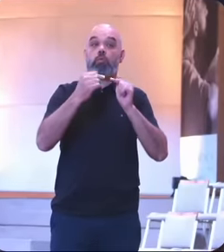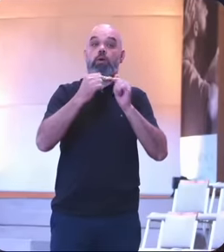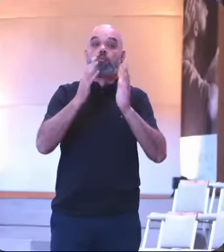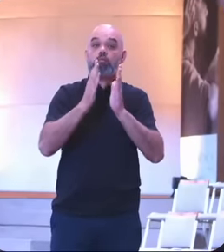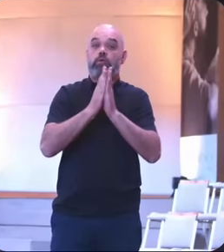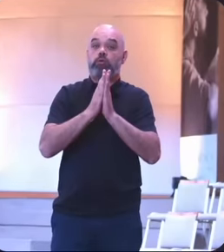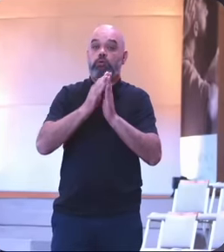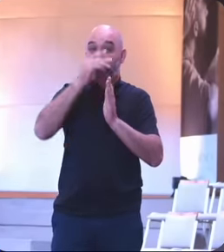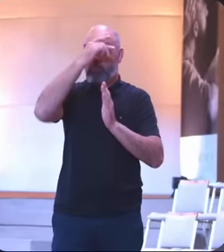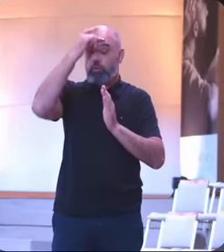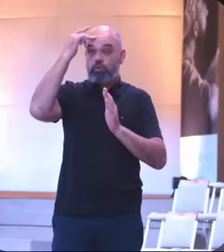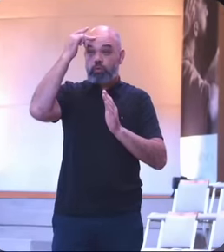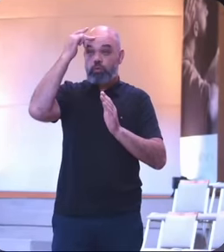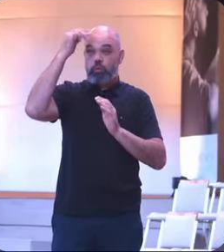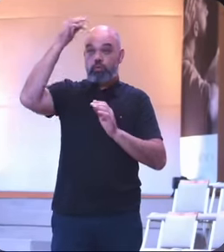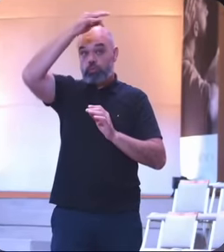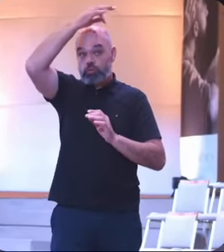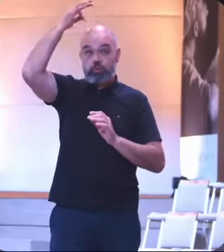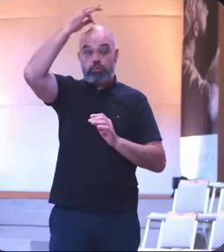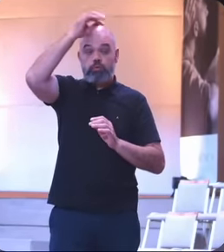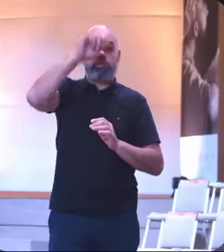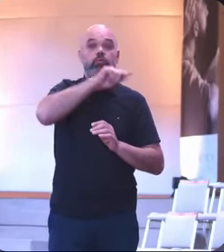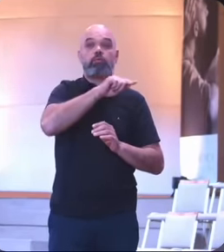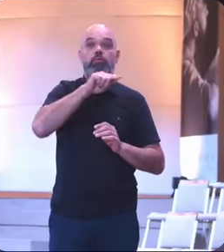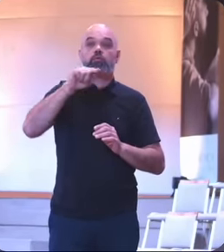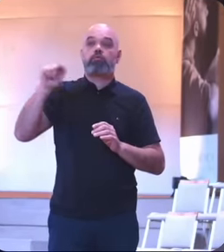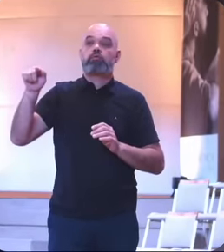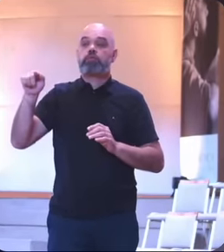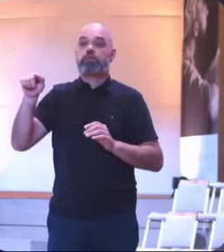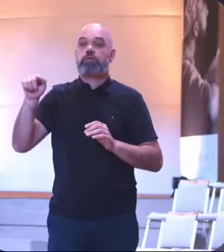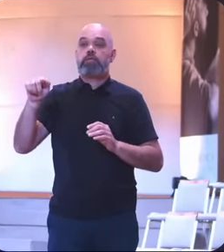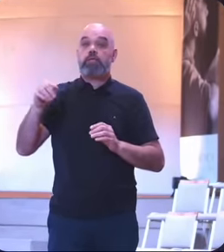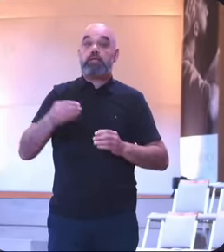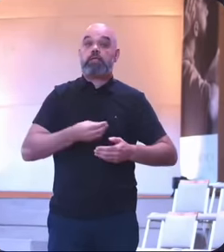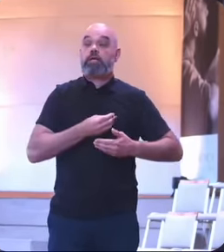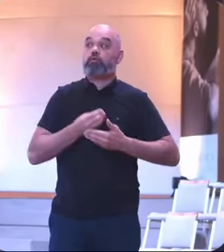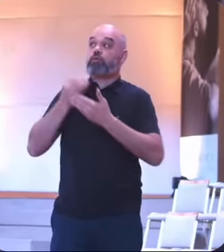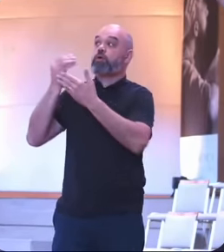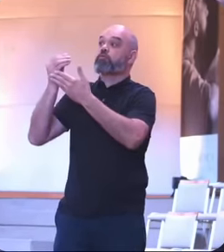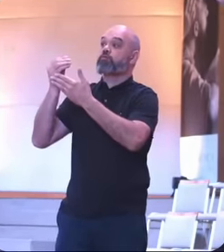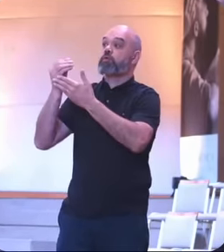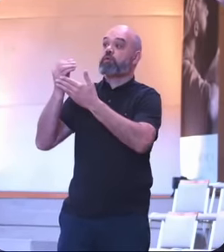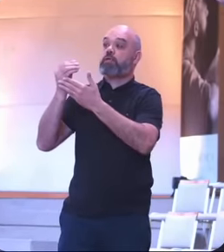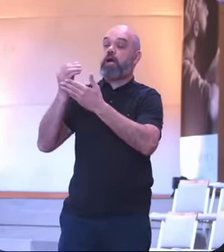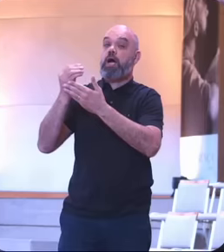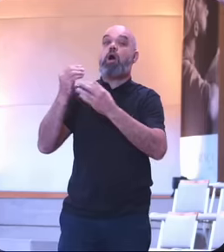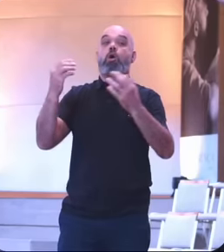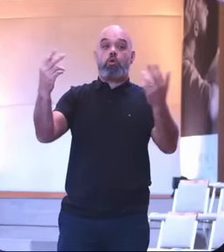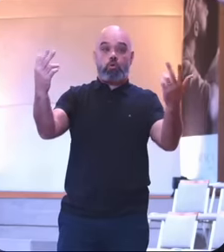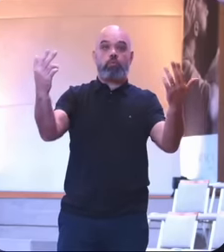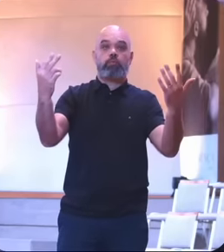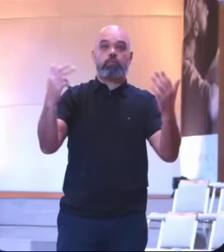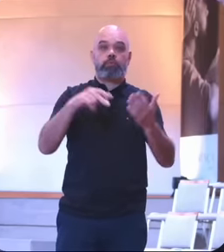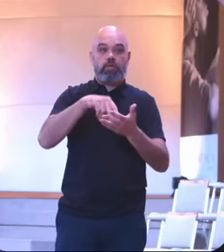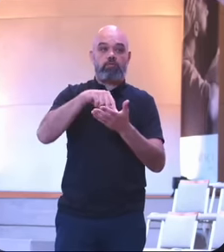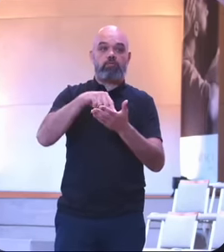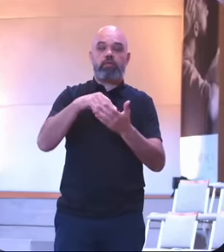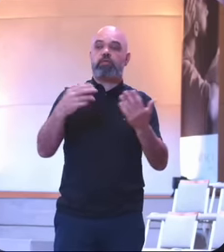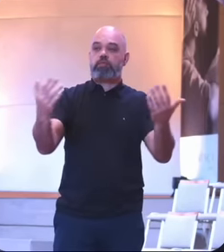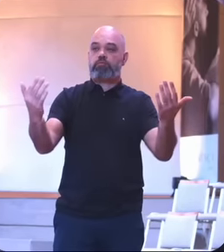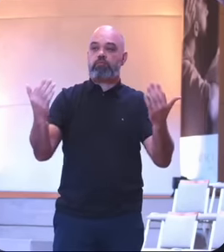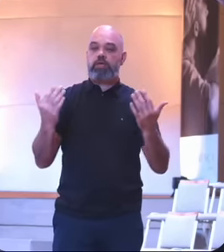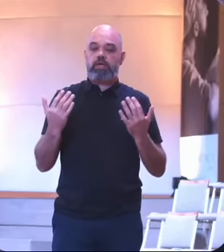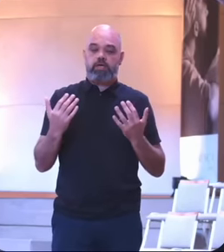o Espírito Santo está falando para você entregar sua vida para Jesus, vai saindo do seu lugar agora, em nome de Jesus, porque hoje